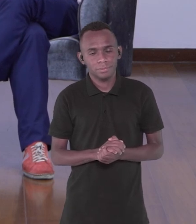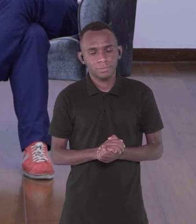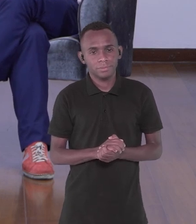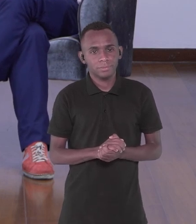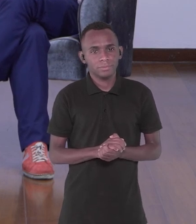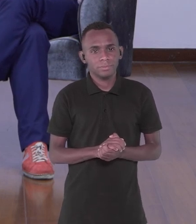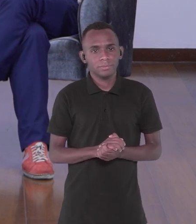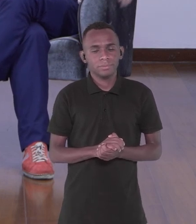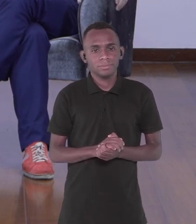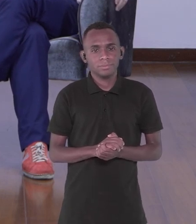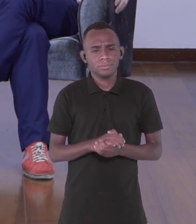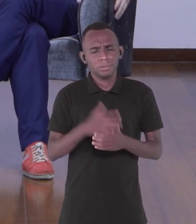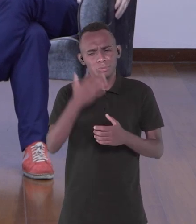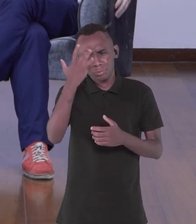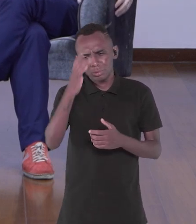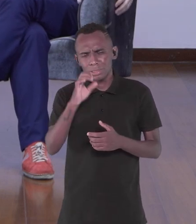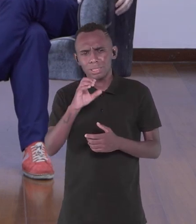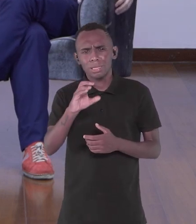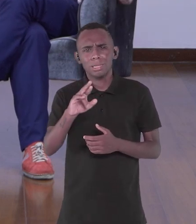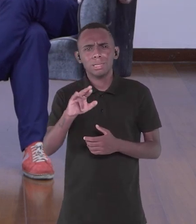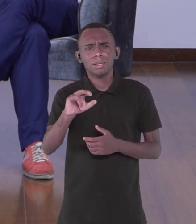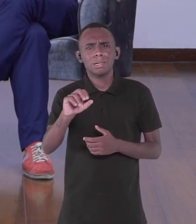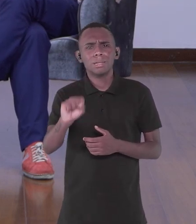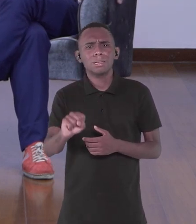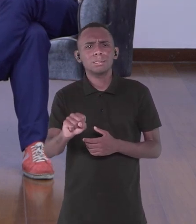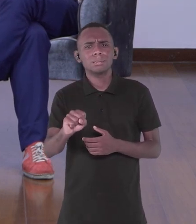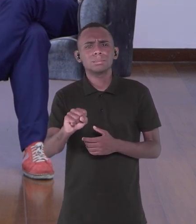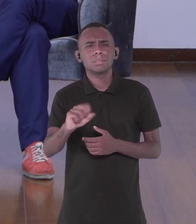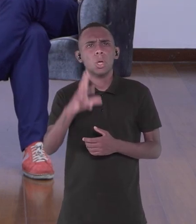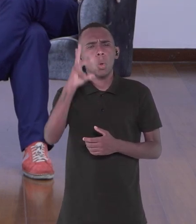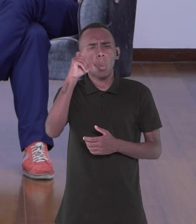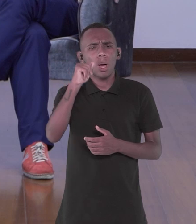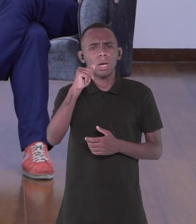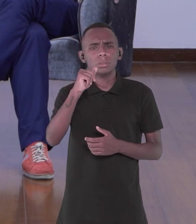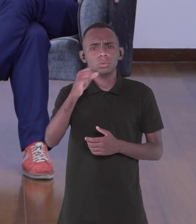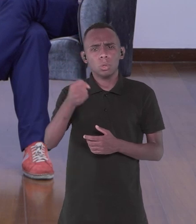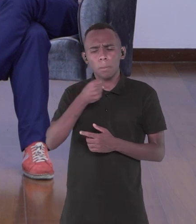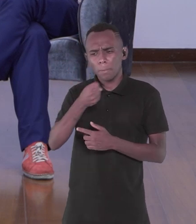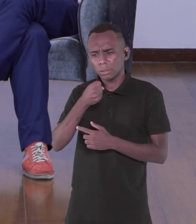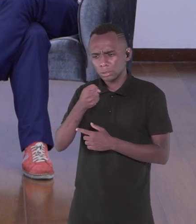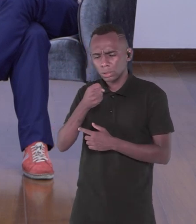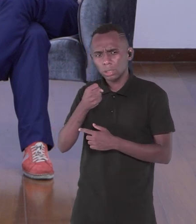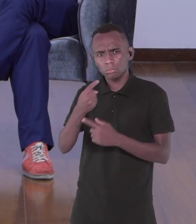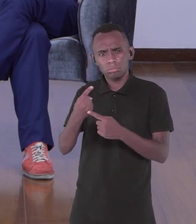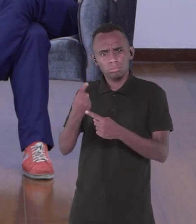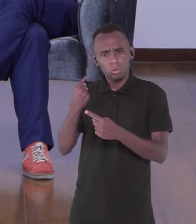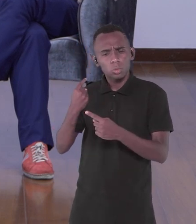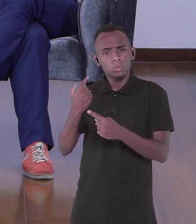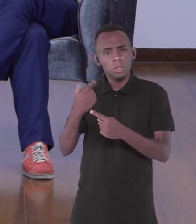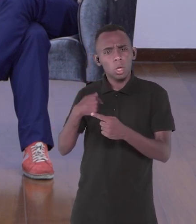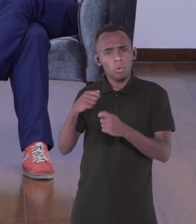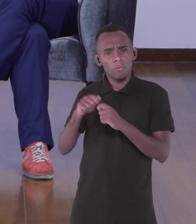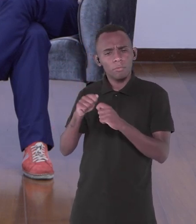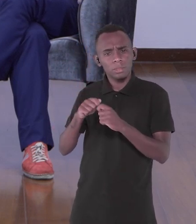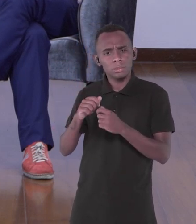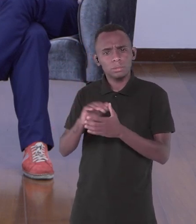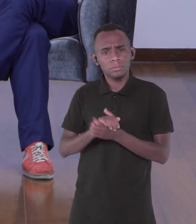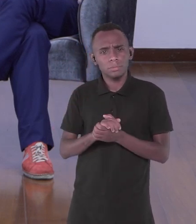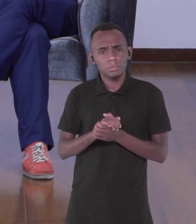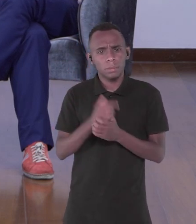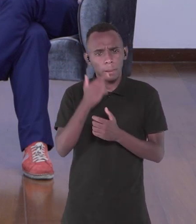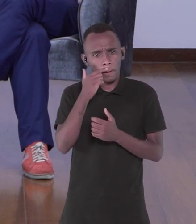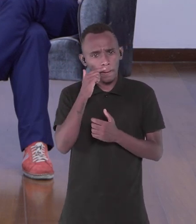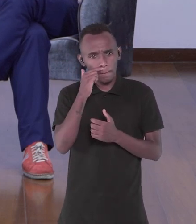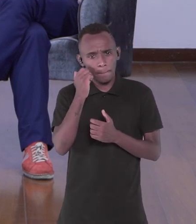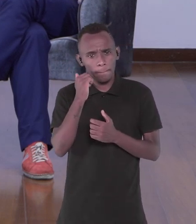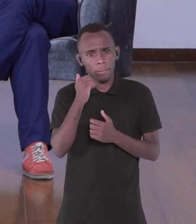foi para a Cris. Não foi. Foi algum podcast que eu fiz esses últimos dias, que eu